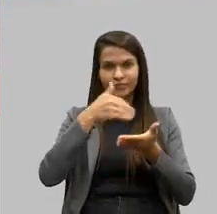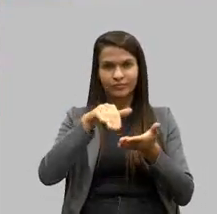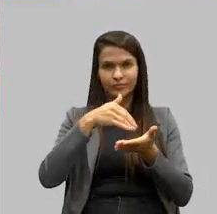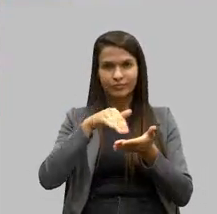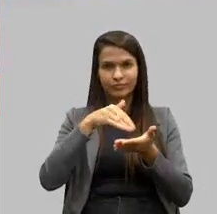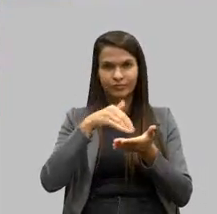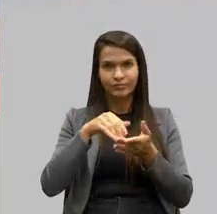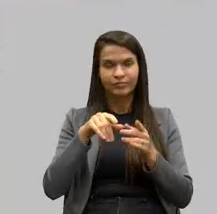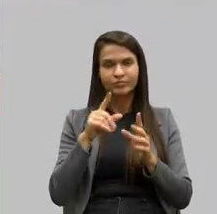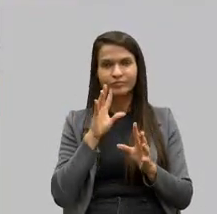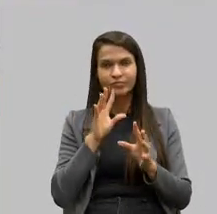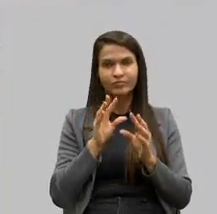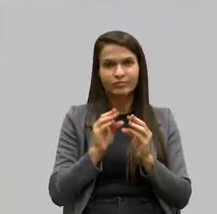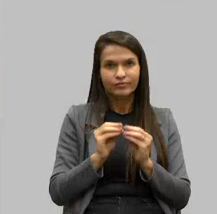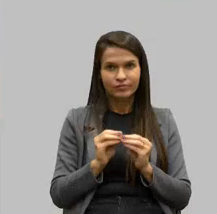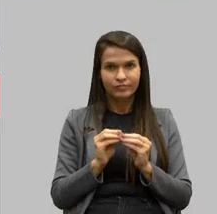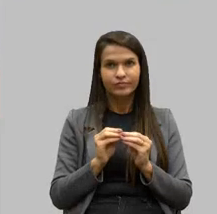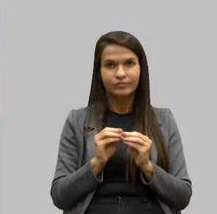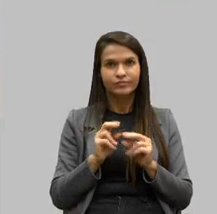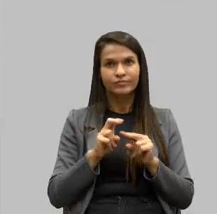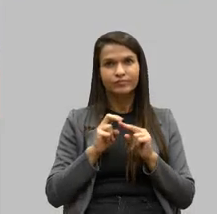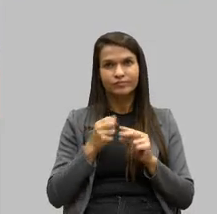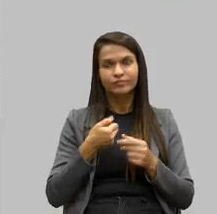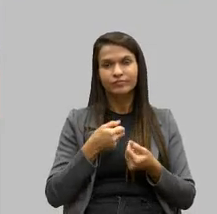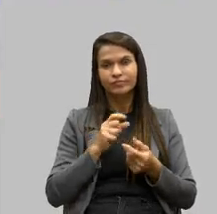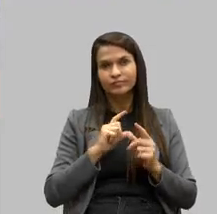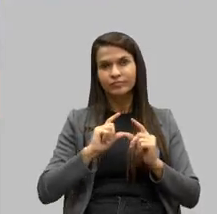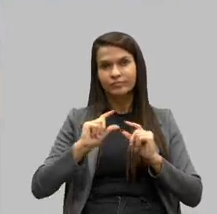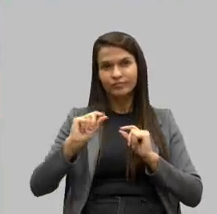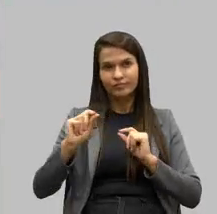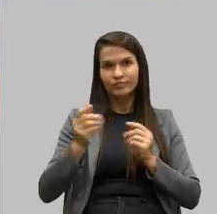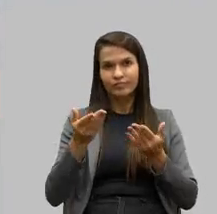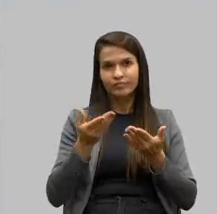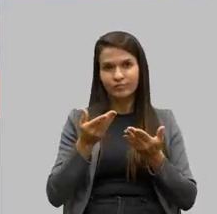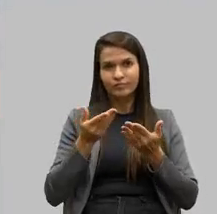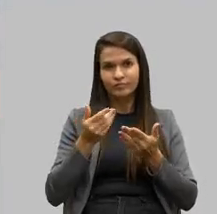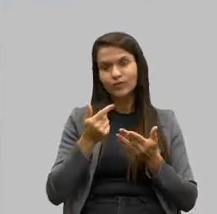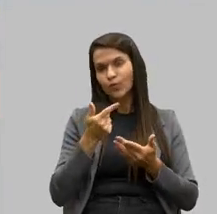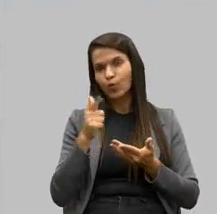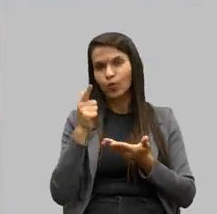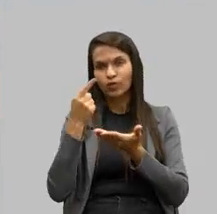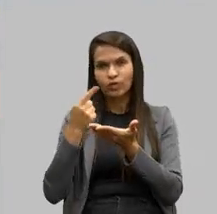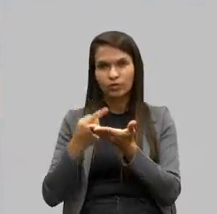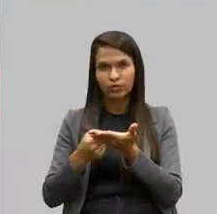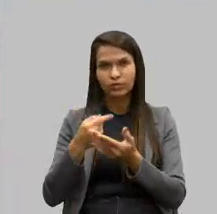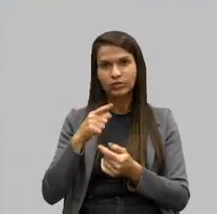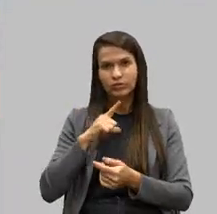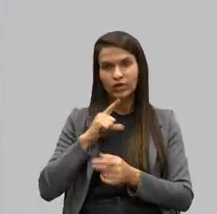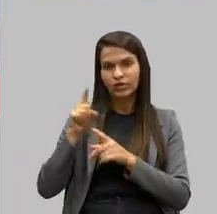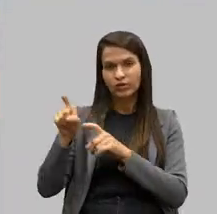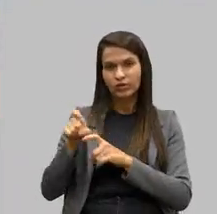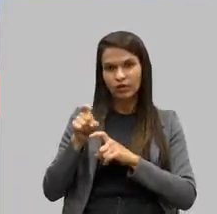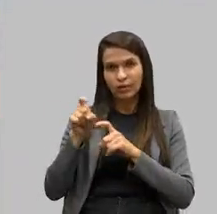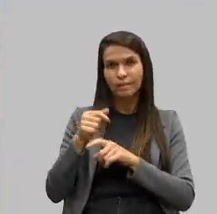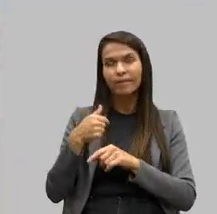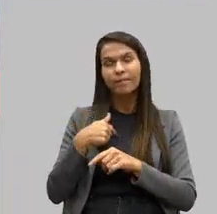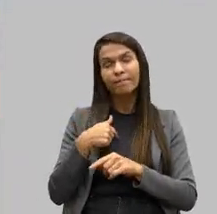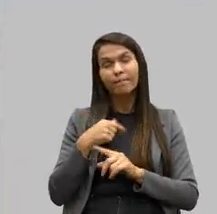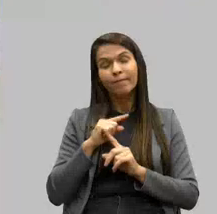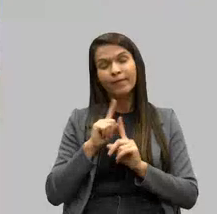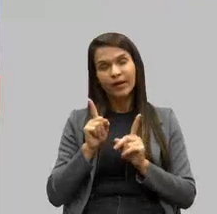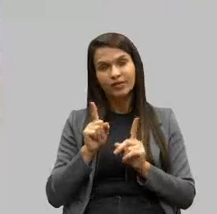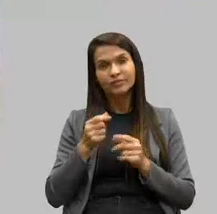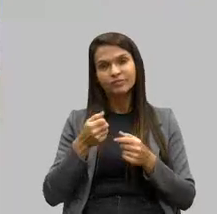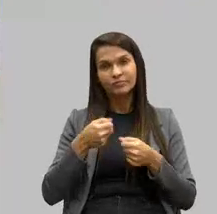Minha fala é breve, secretário, porque eu tenho que sair agora para pegar um vão para um compromisso que eu tenho no interior, mas eu não podia deixar de